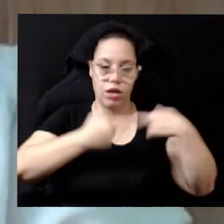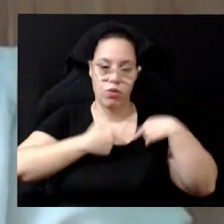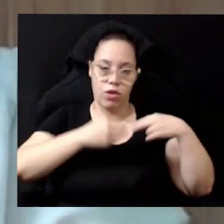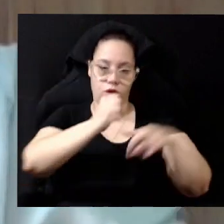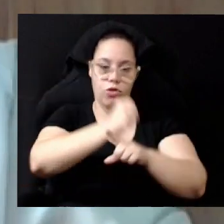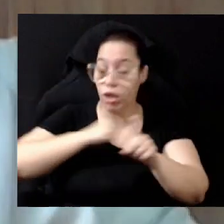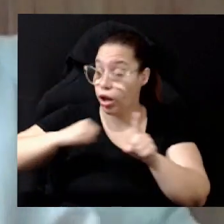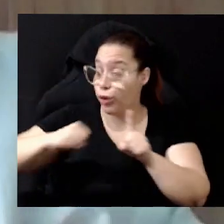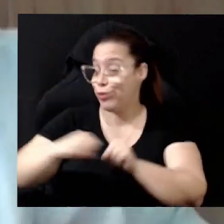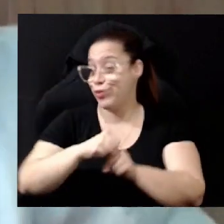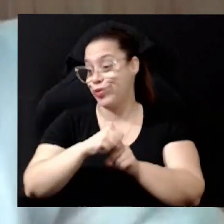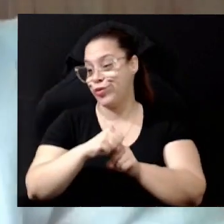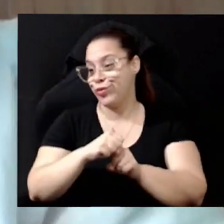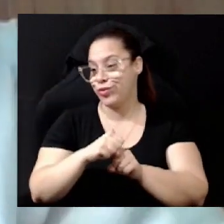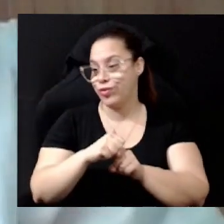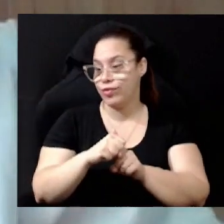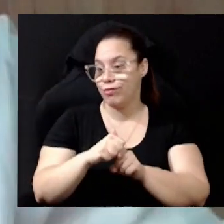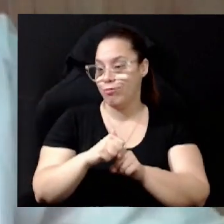responsabilidade social,